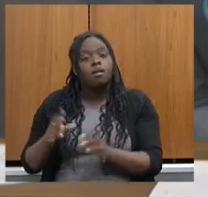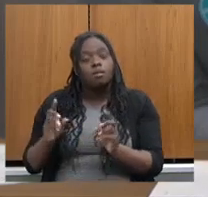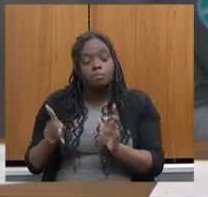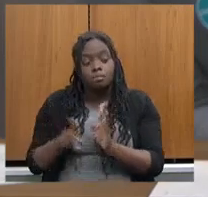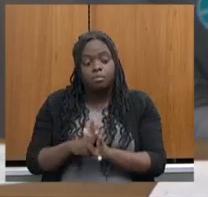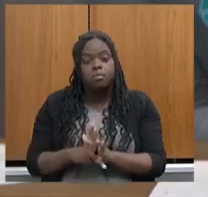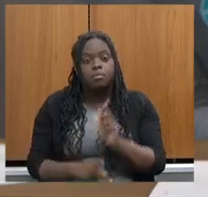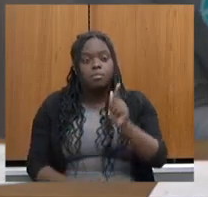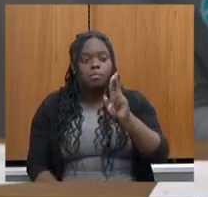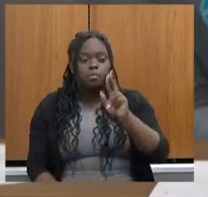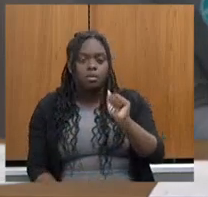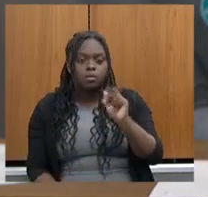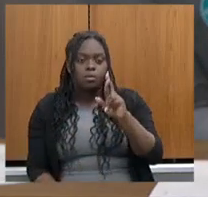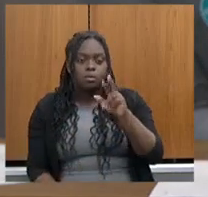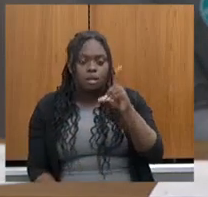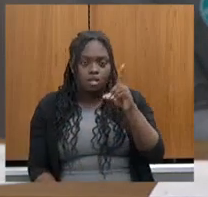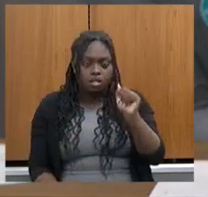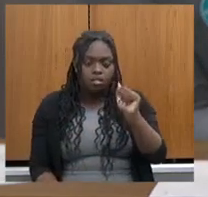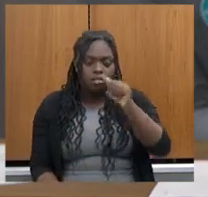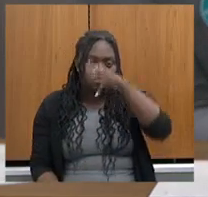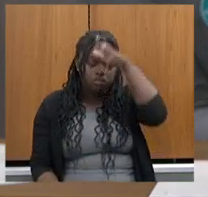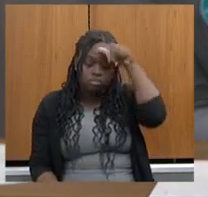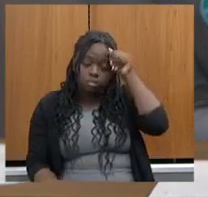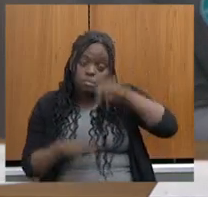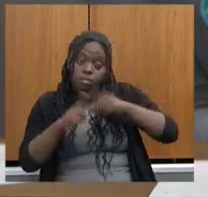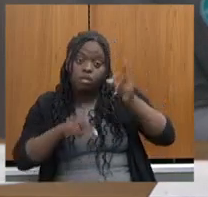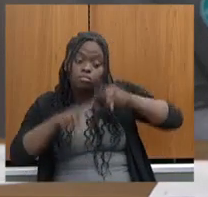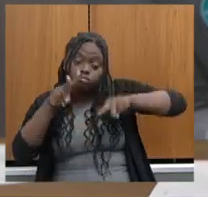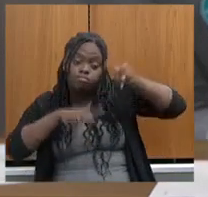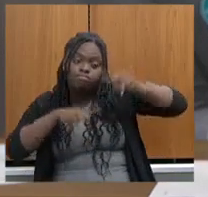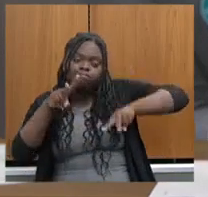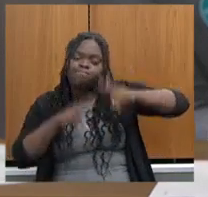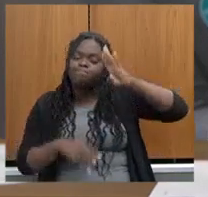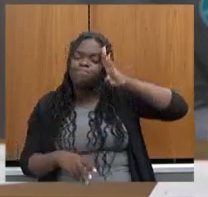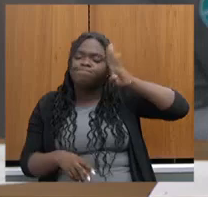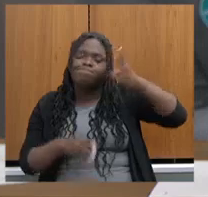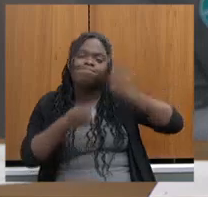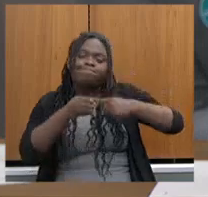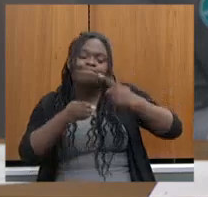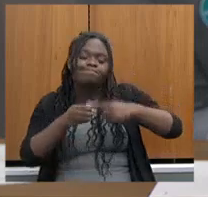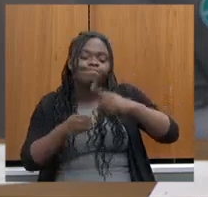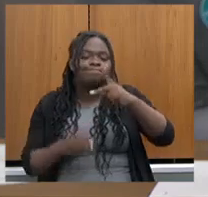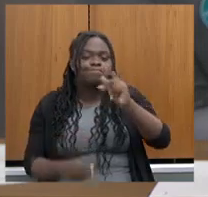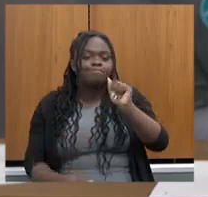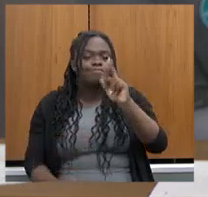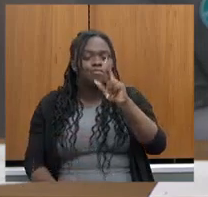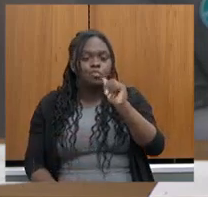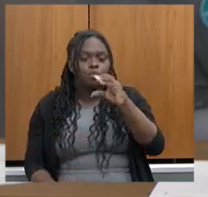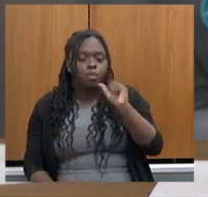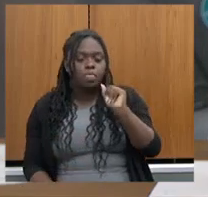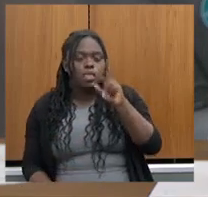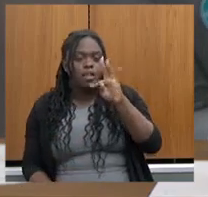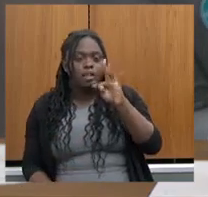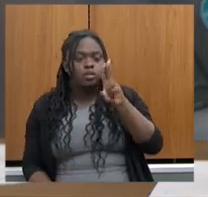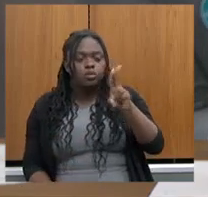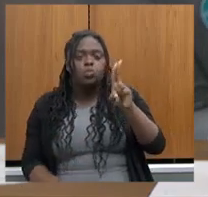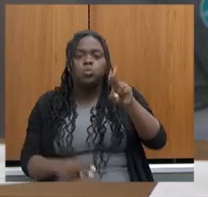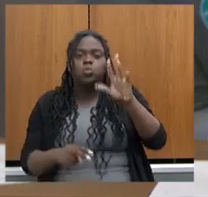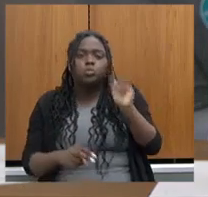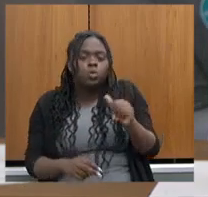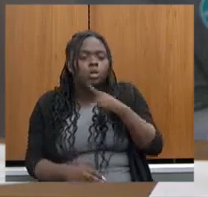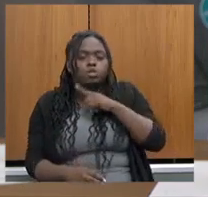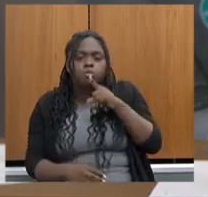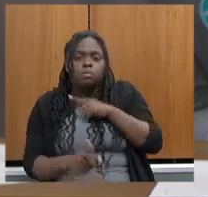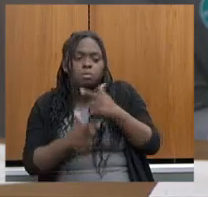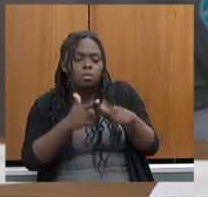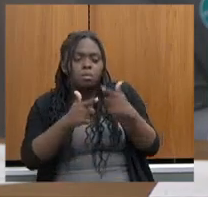nós vamos verificar especificamente em Paracatu nunca tivemos um incidente problemático com relação